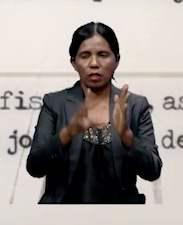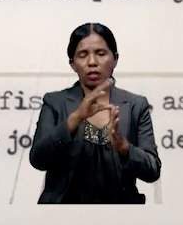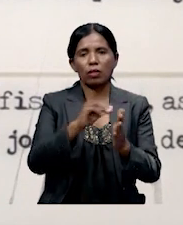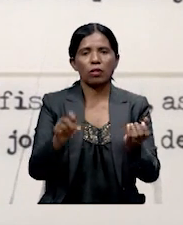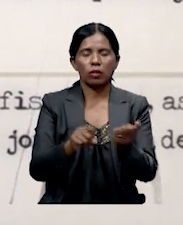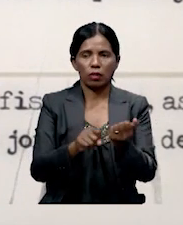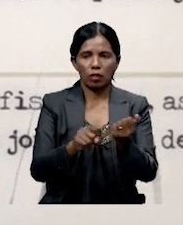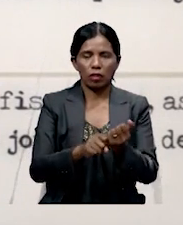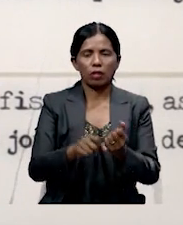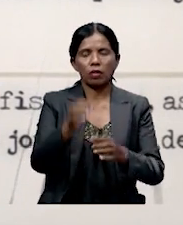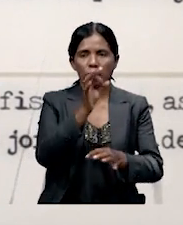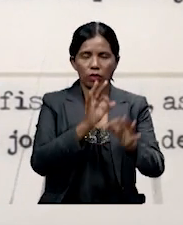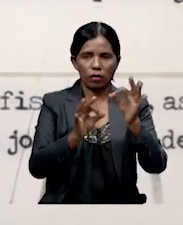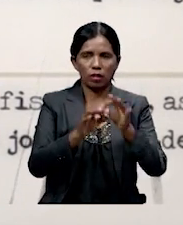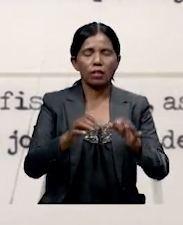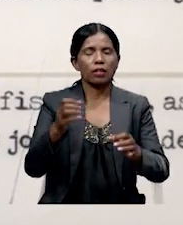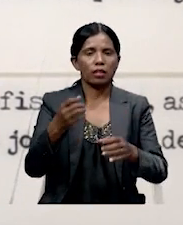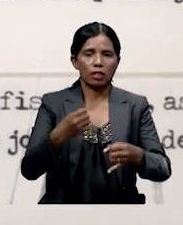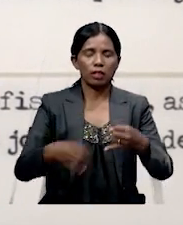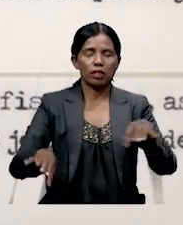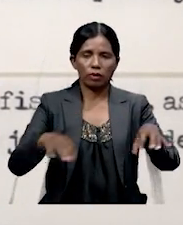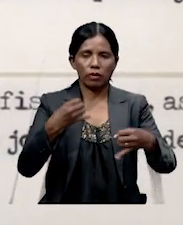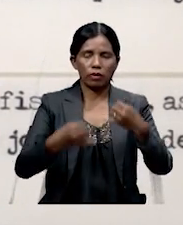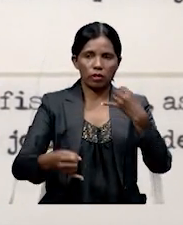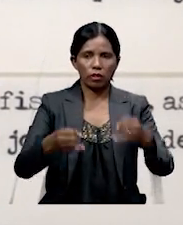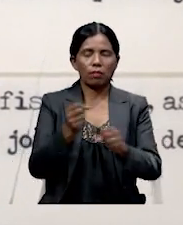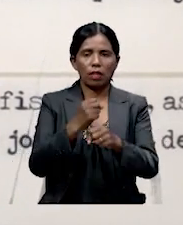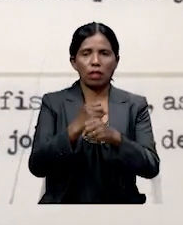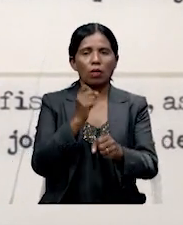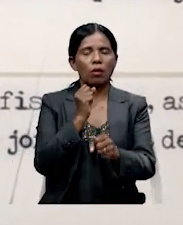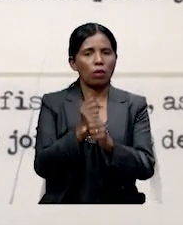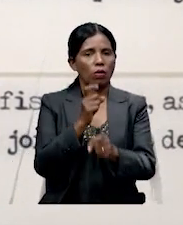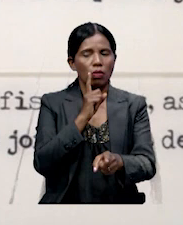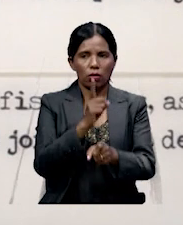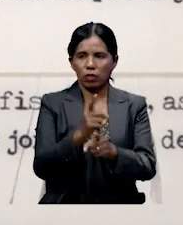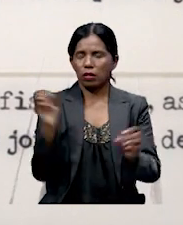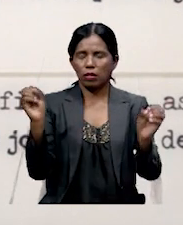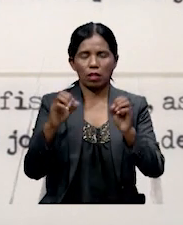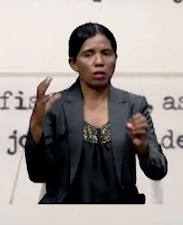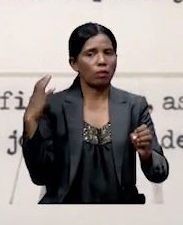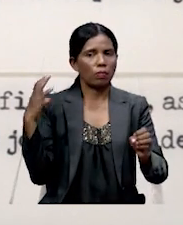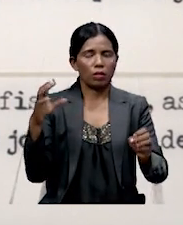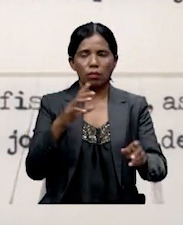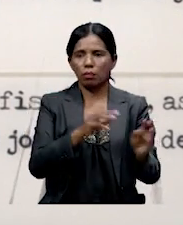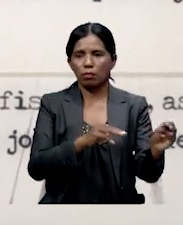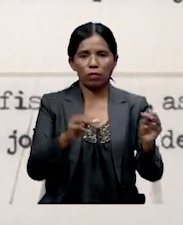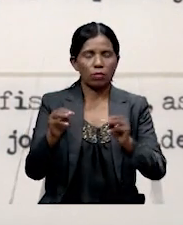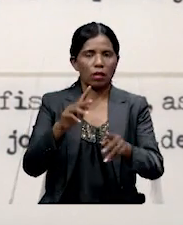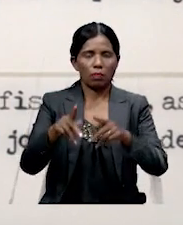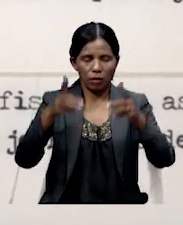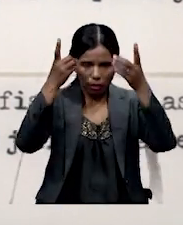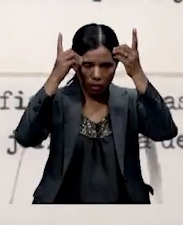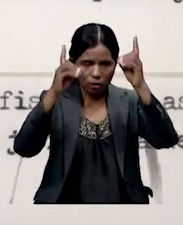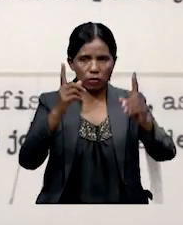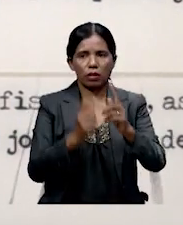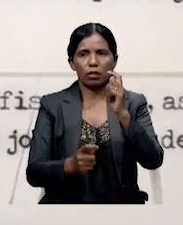kata a tu garante kata sistema de justiça e renovane ne halo justo mas bem lá é competência para a tu muda a minha decisão tribunal nian